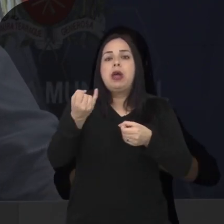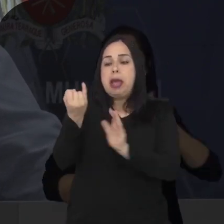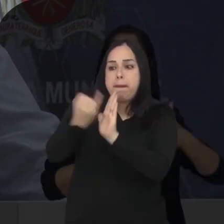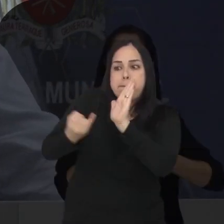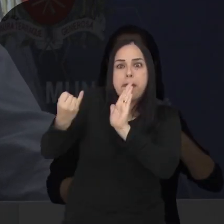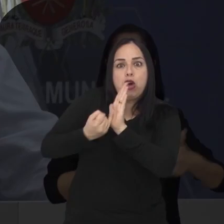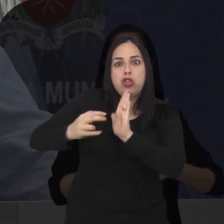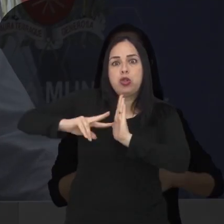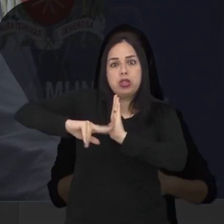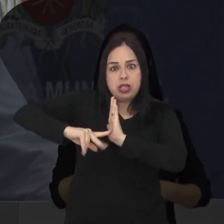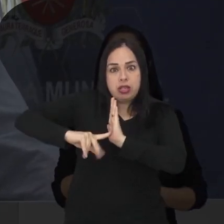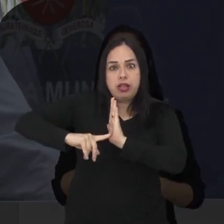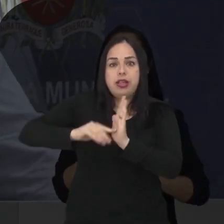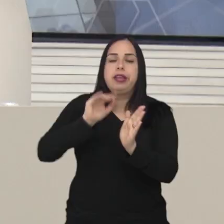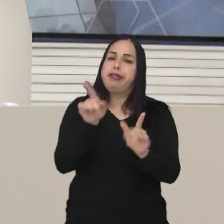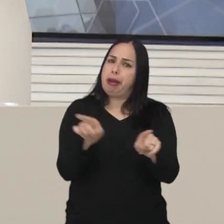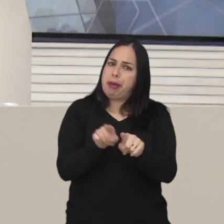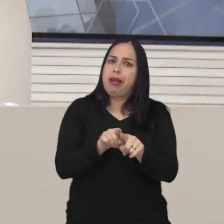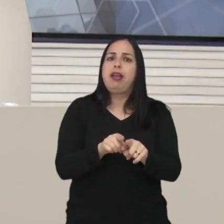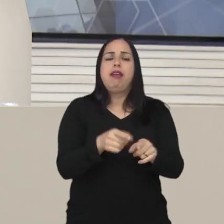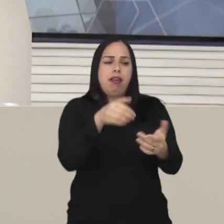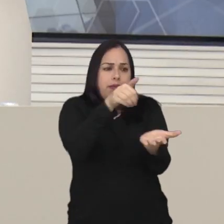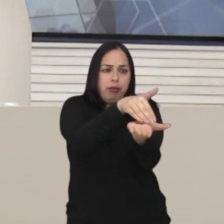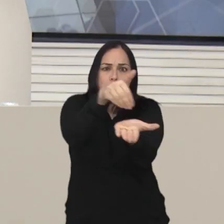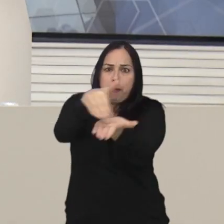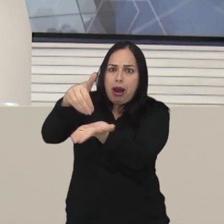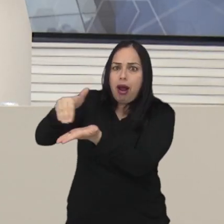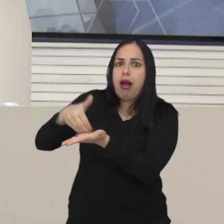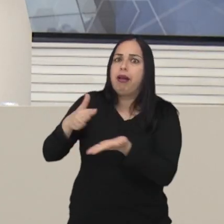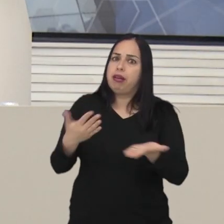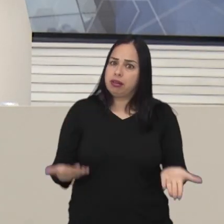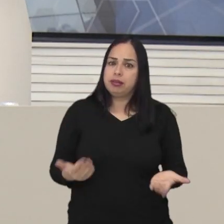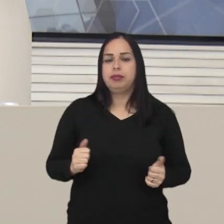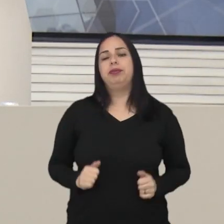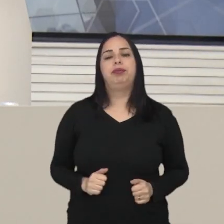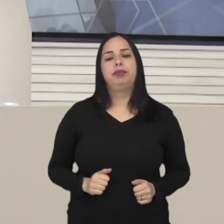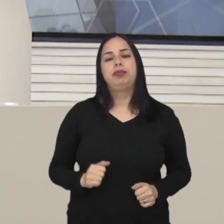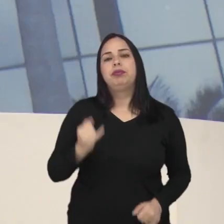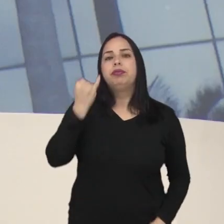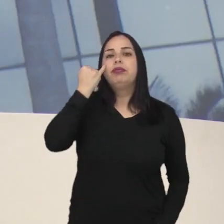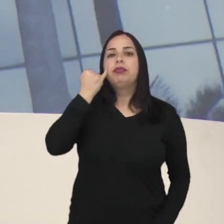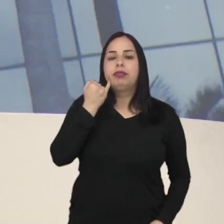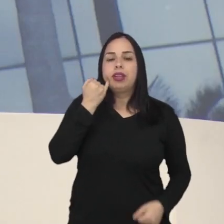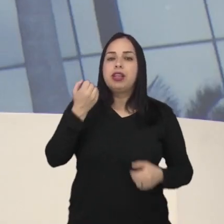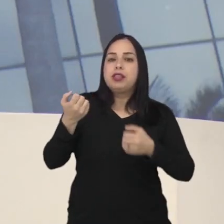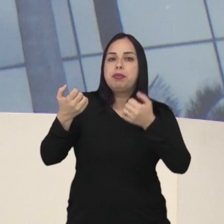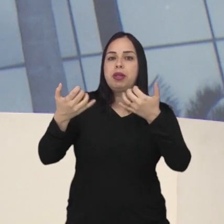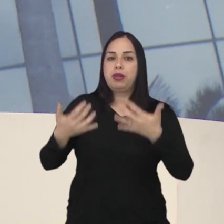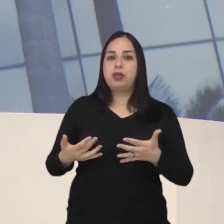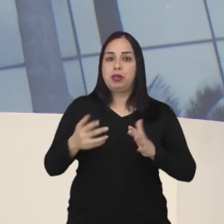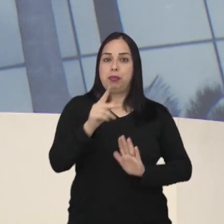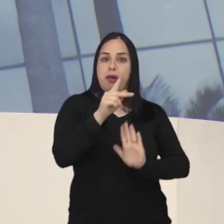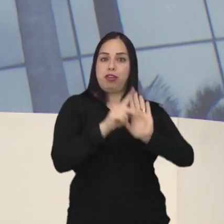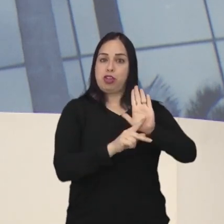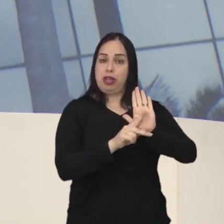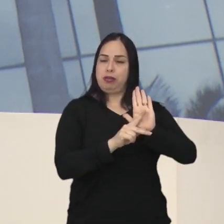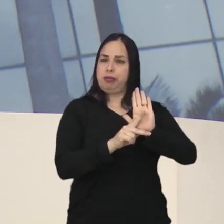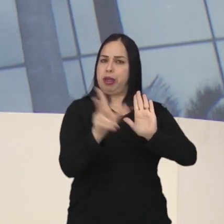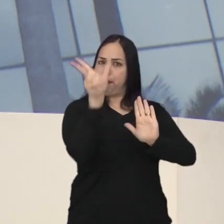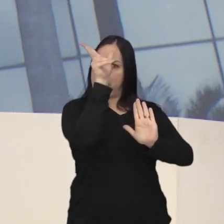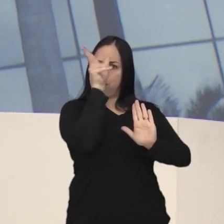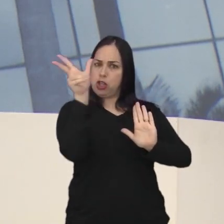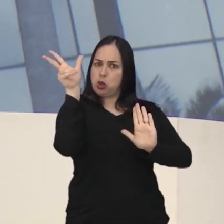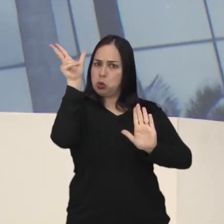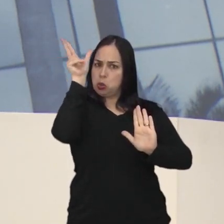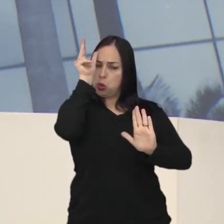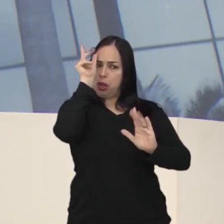sindical e as demissões no país. Na tribuna, o vereador Zé Luiz destacou a 7ª edição do programa Prefeitura Mais